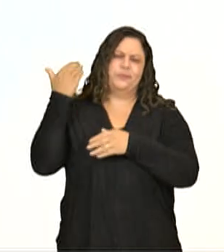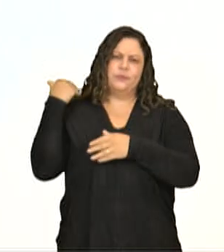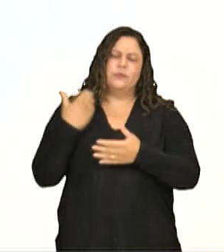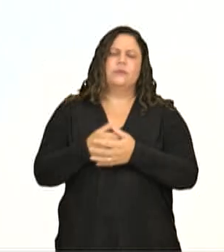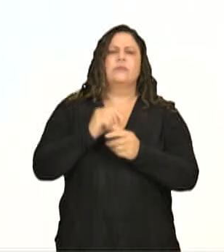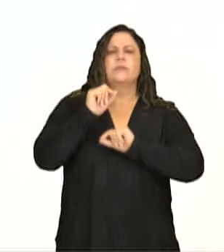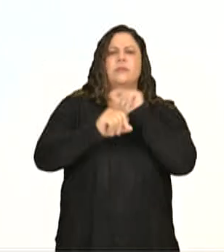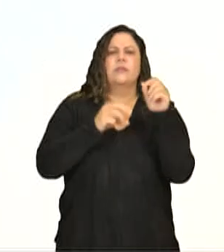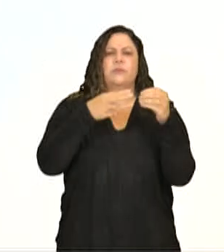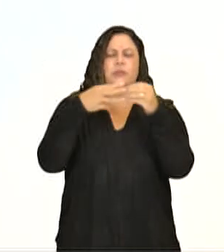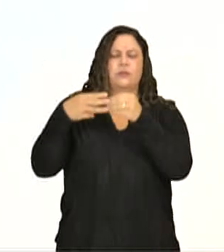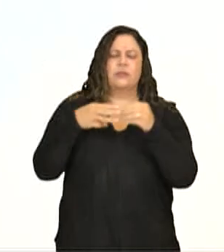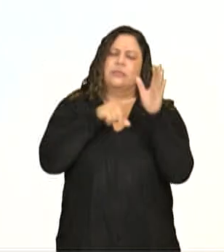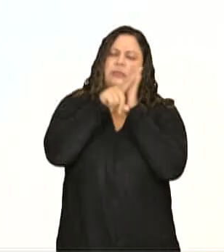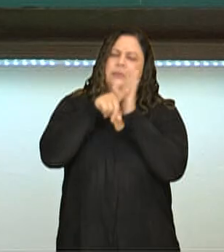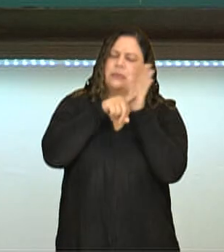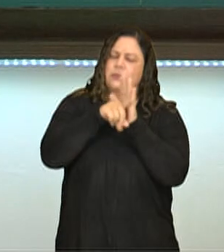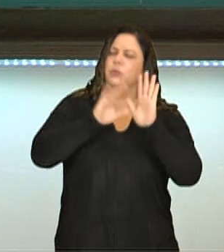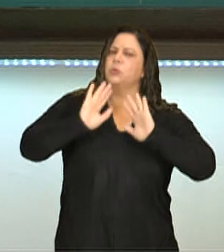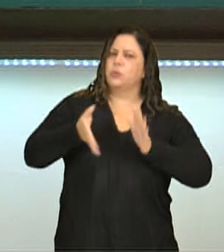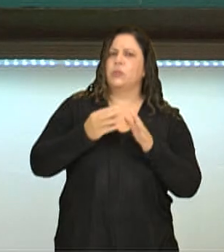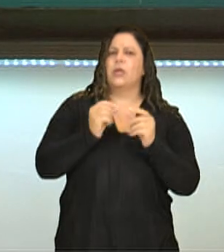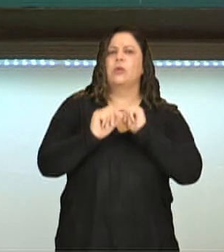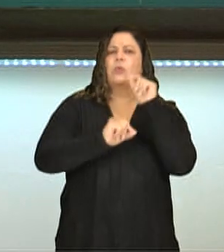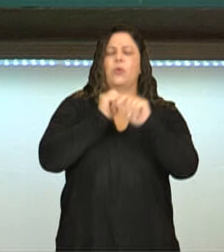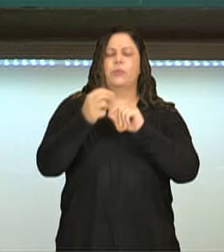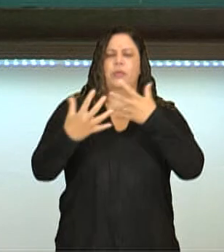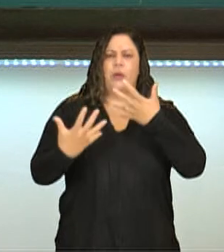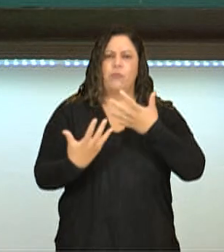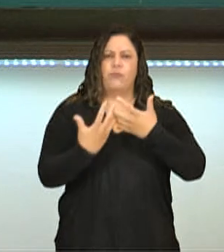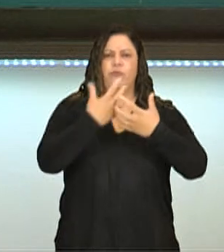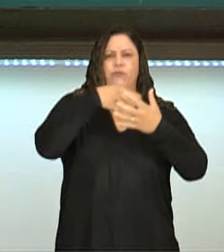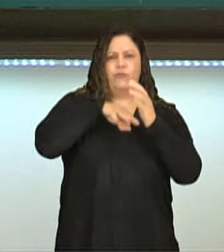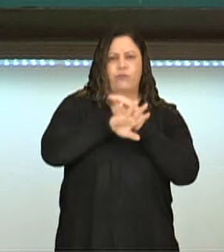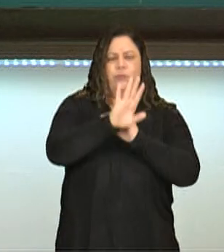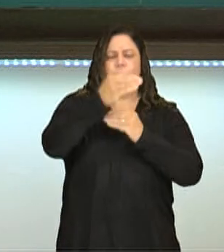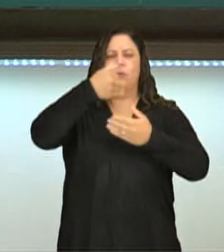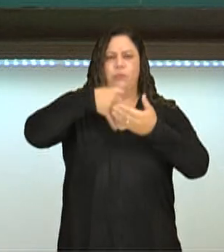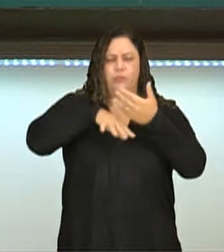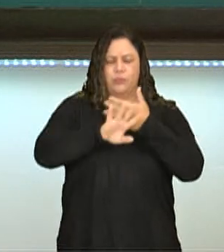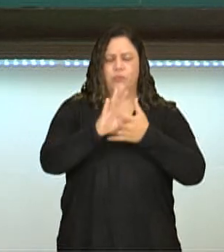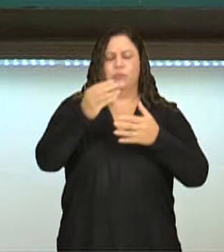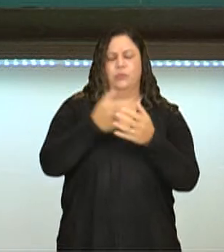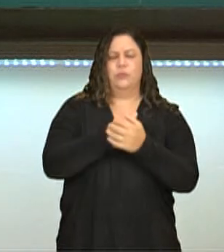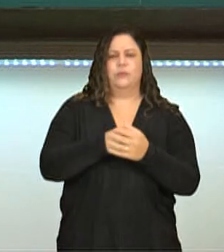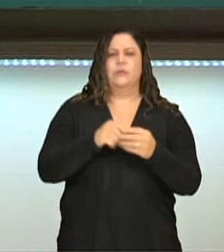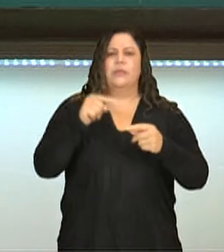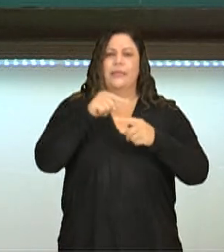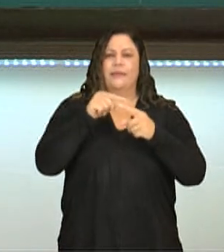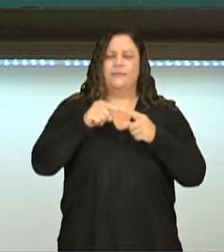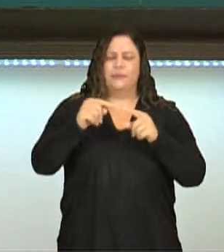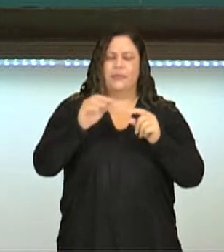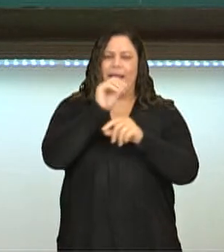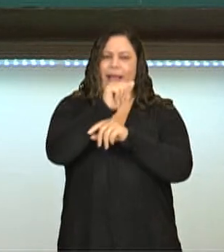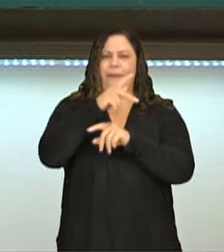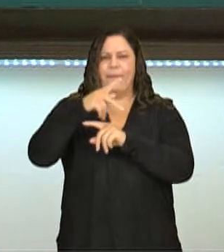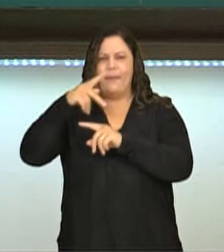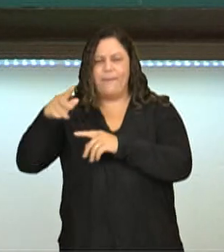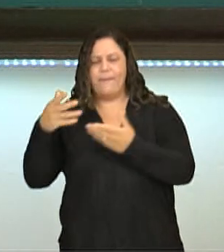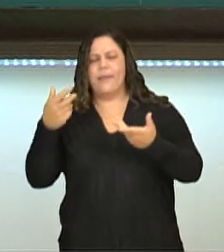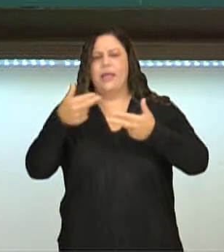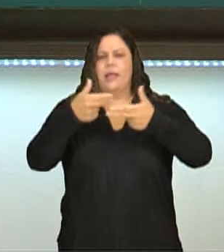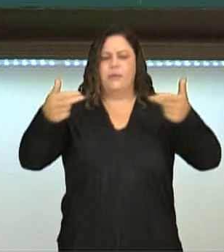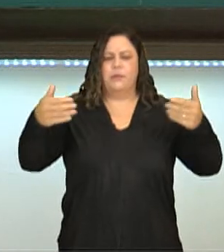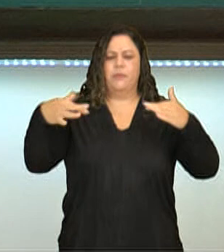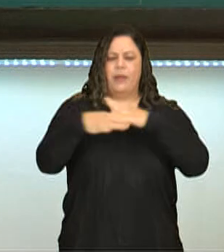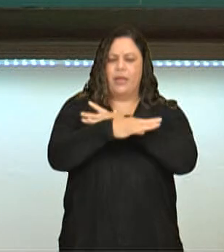as substâncias atravessam suas membranas. Por isso é importante conhecer transporte ativo, transporte passivo, endocitose, e tudo mais.